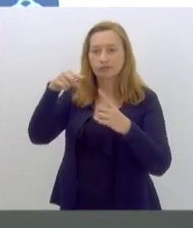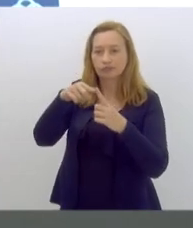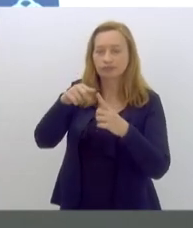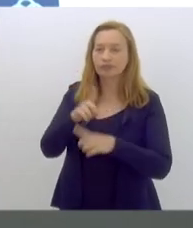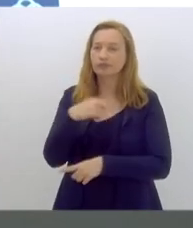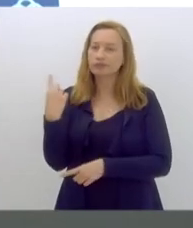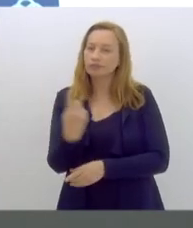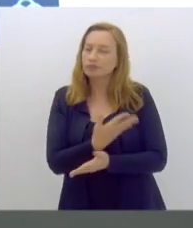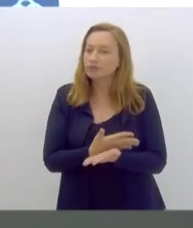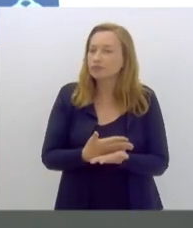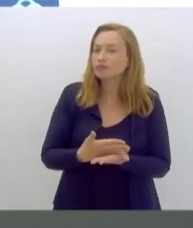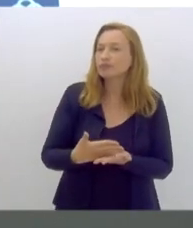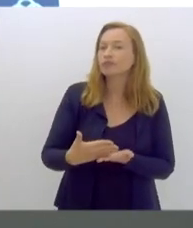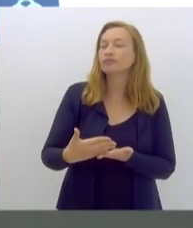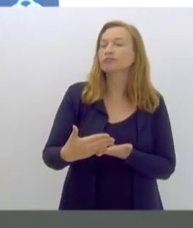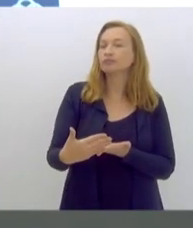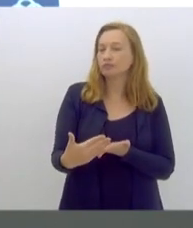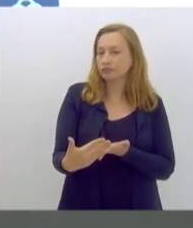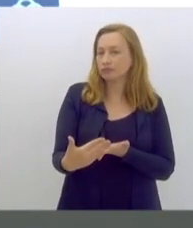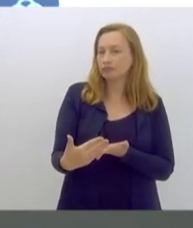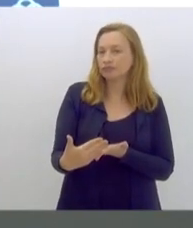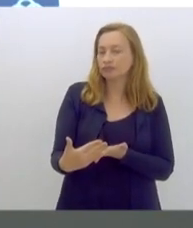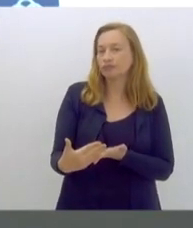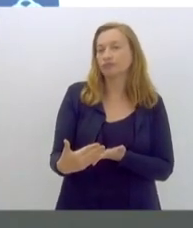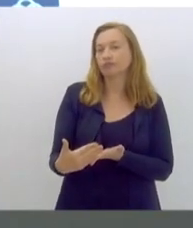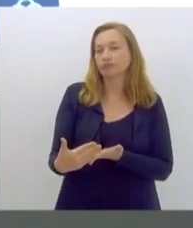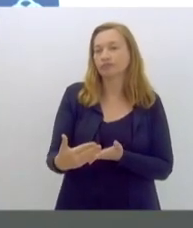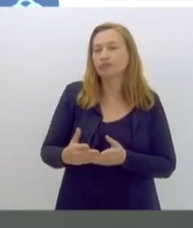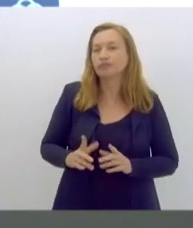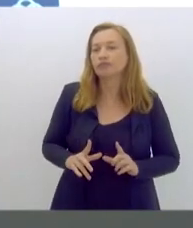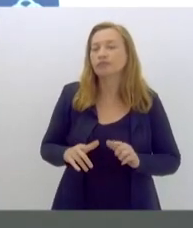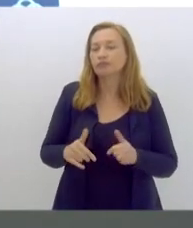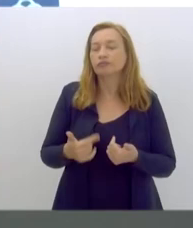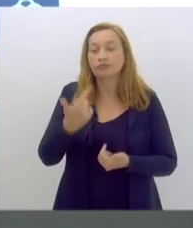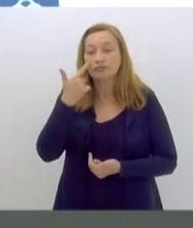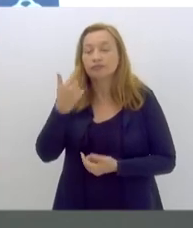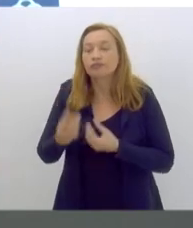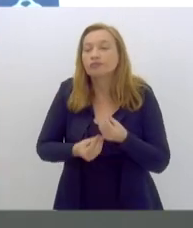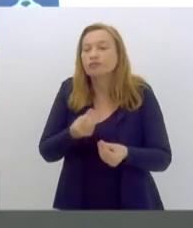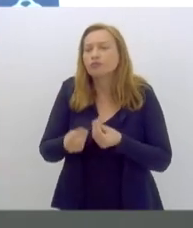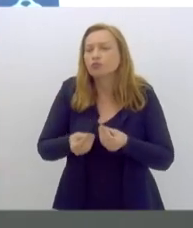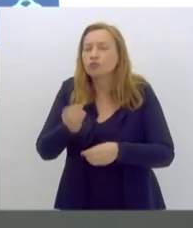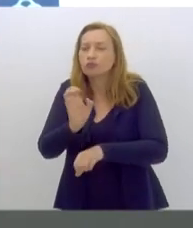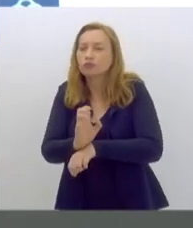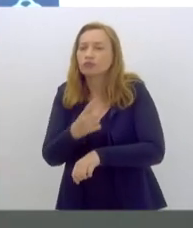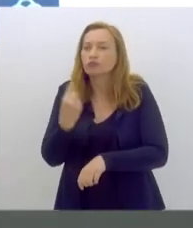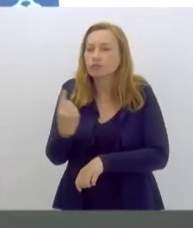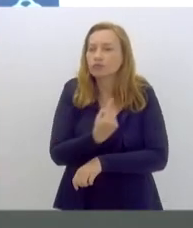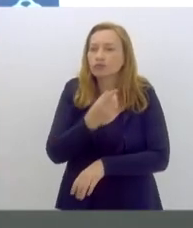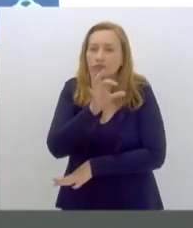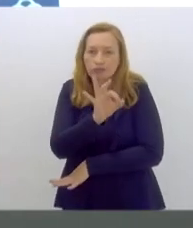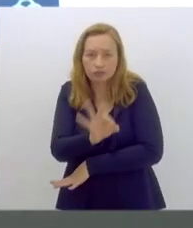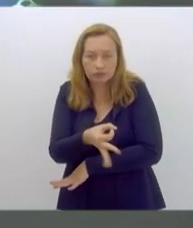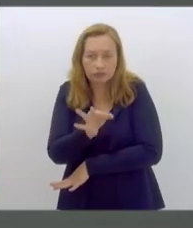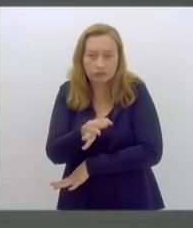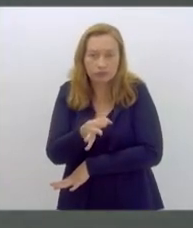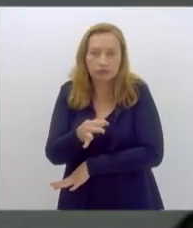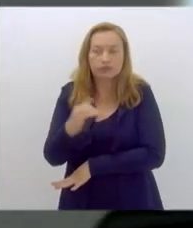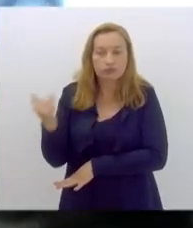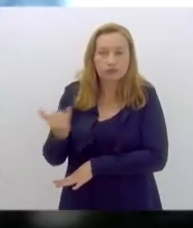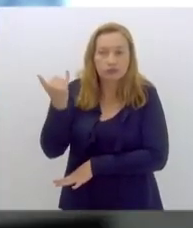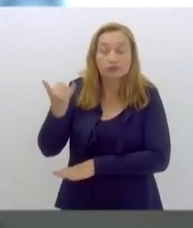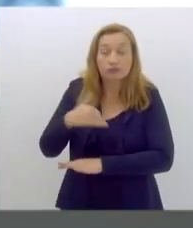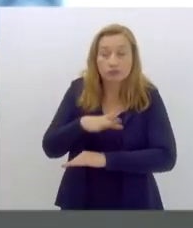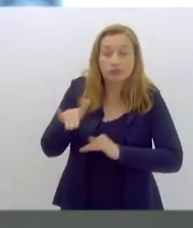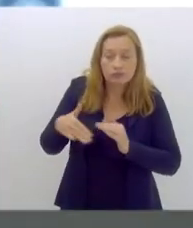nós começamos a dar um passo para ver efetivamente como o nosso estado obviamente o ideal é que